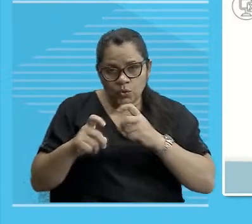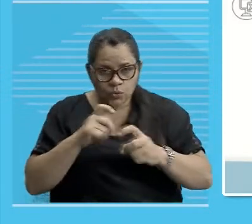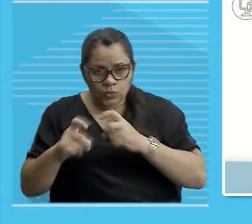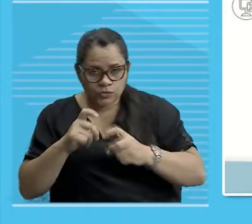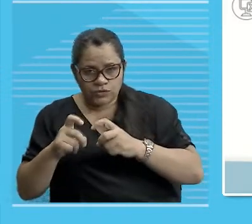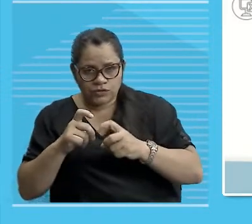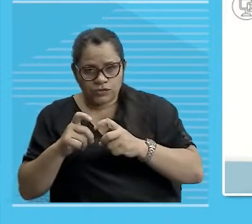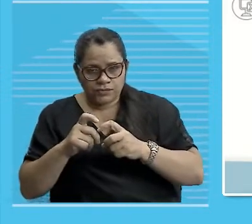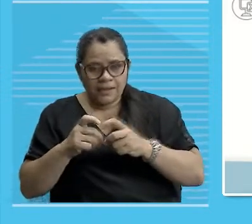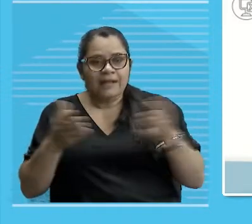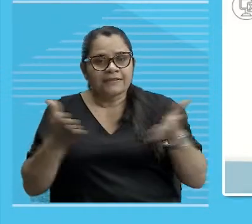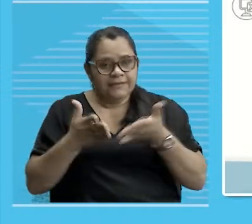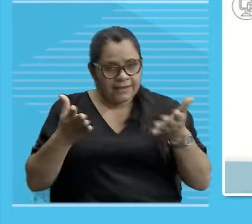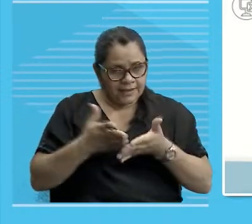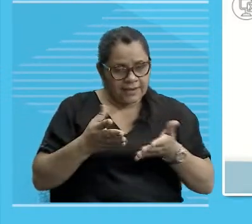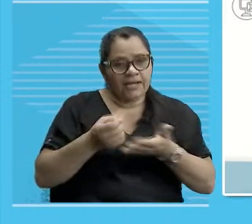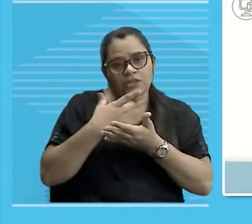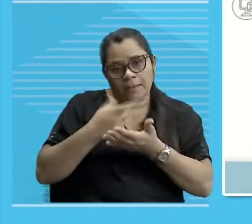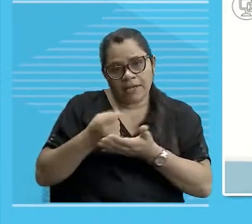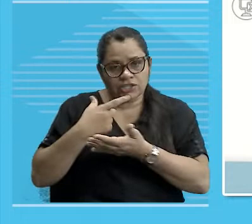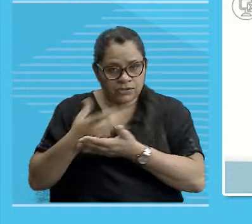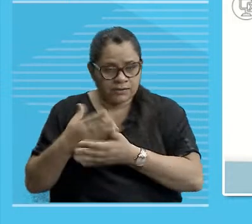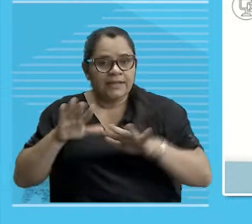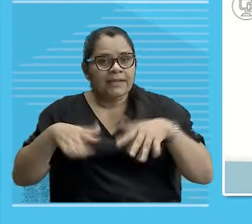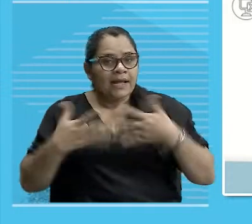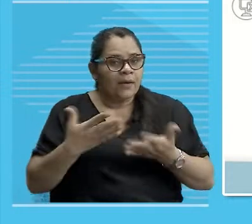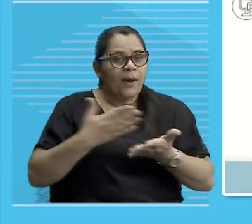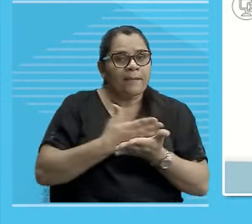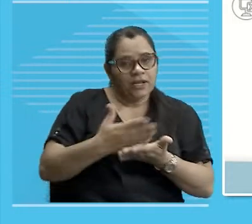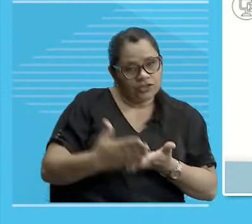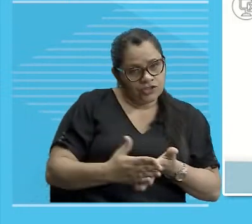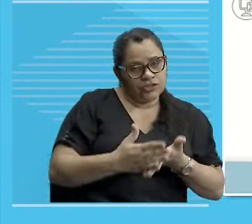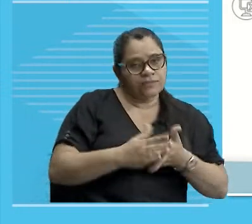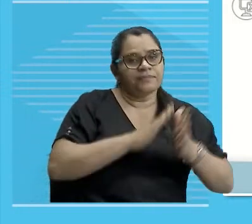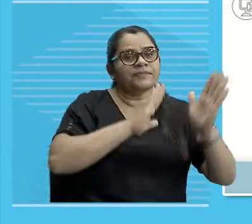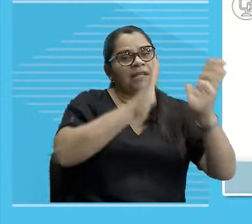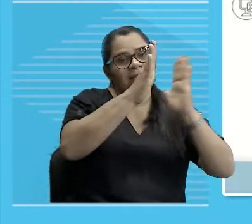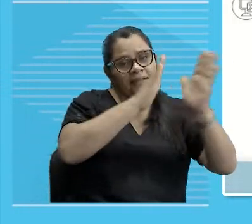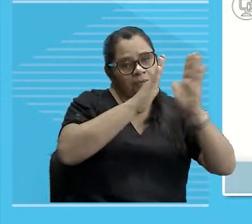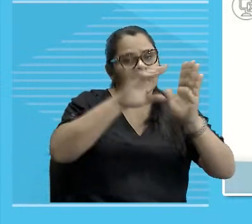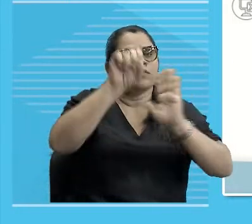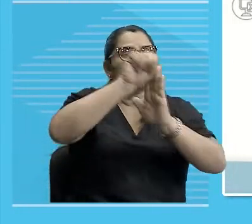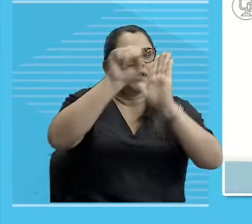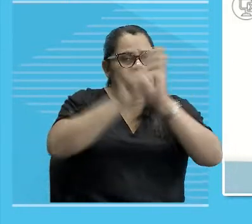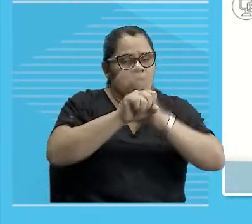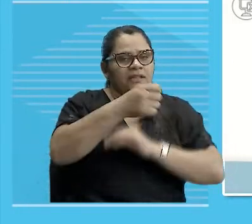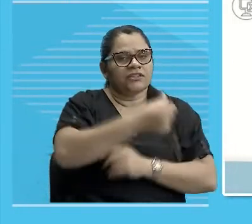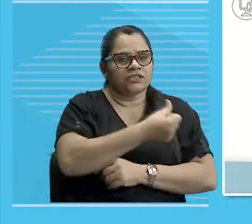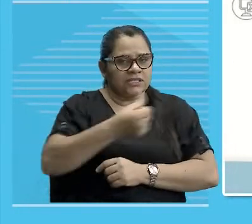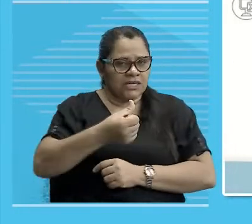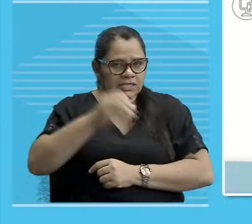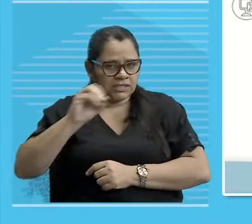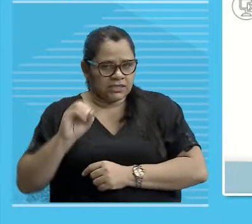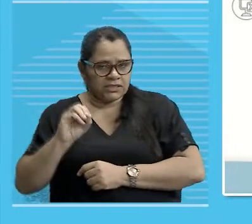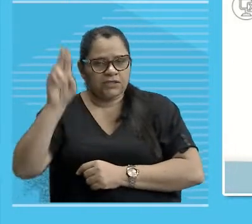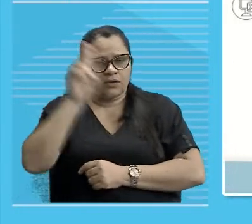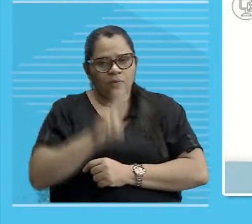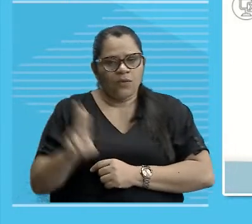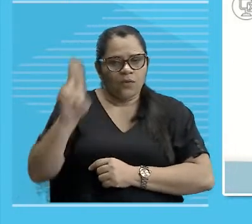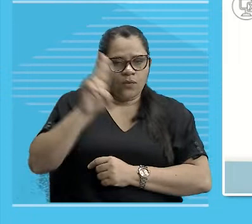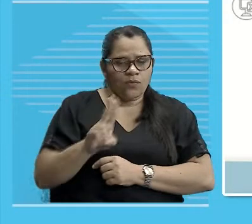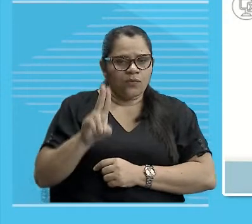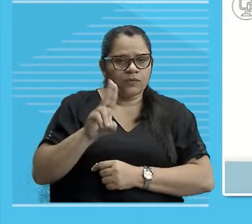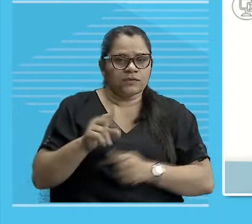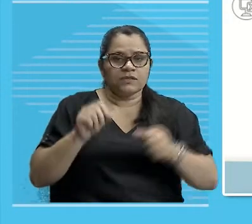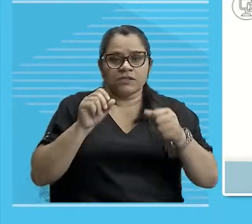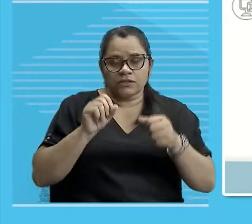época, década de 60, para frente, o uso desses